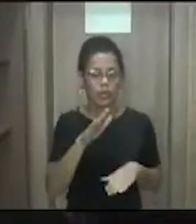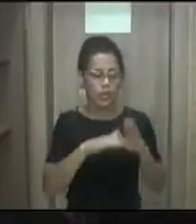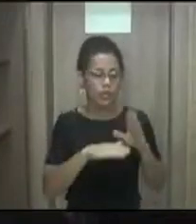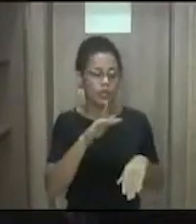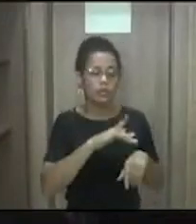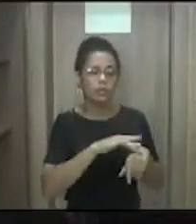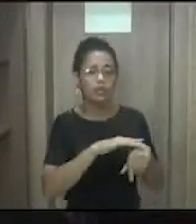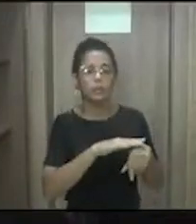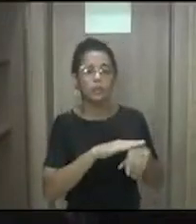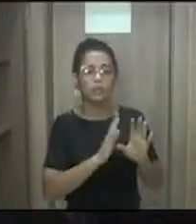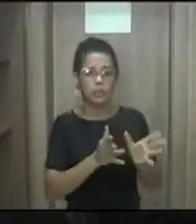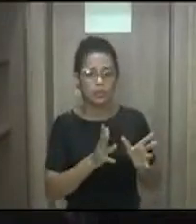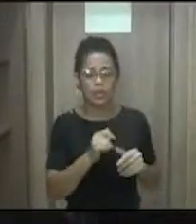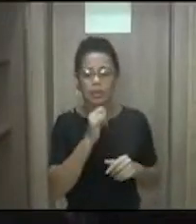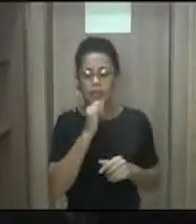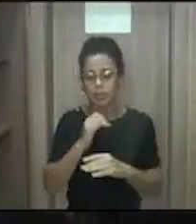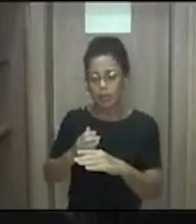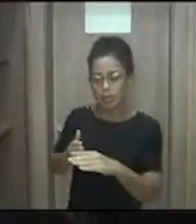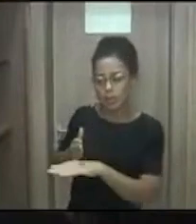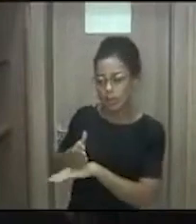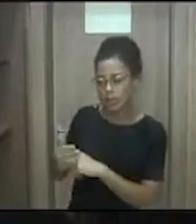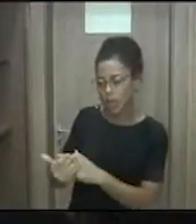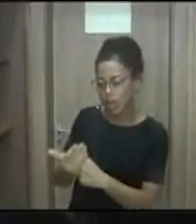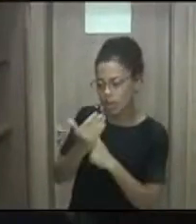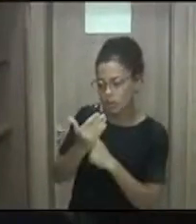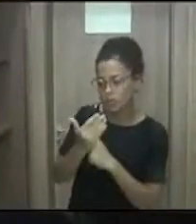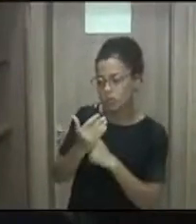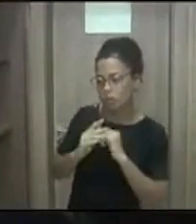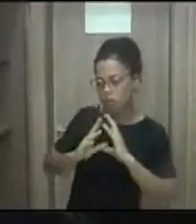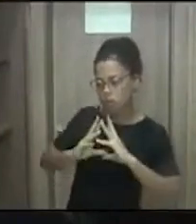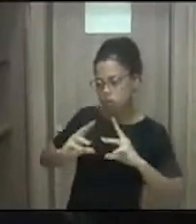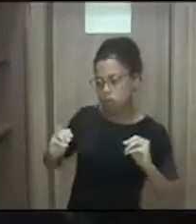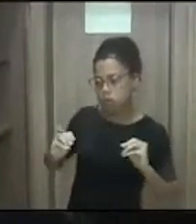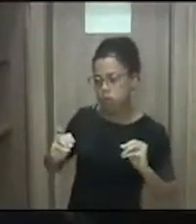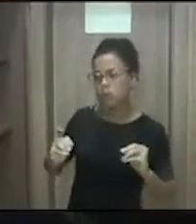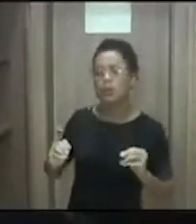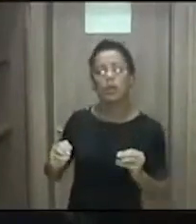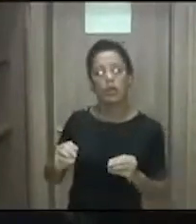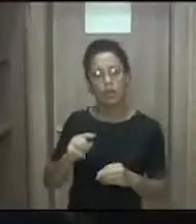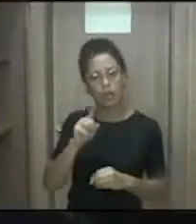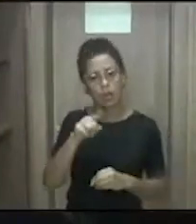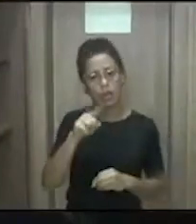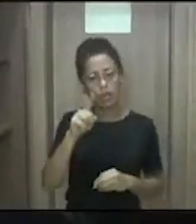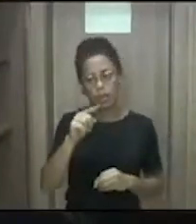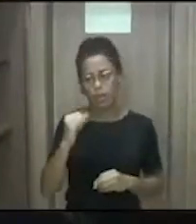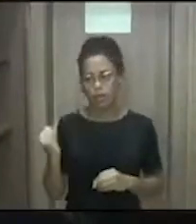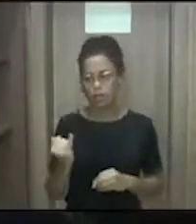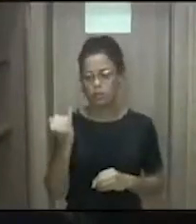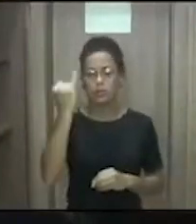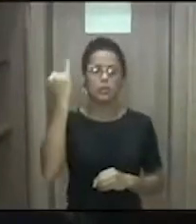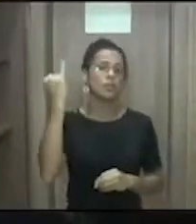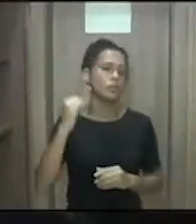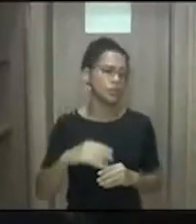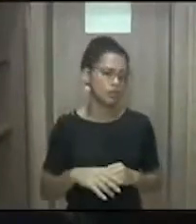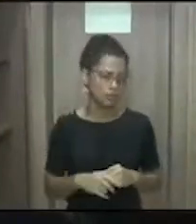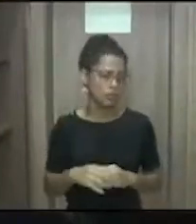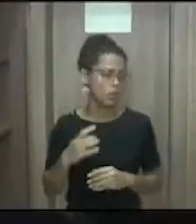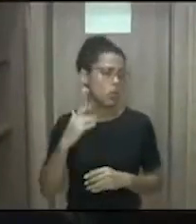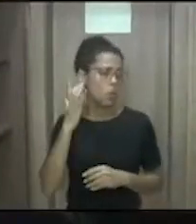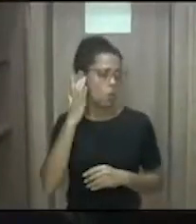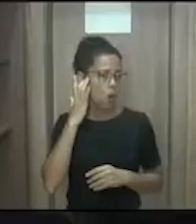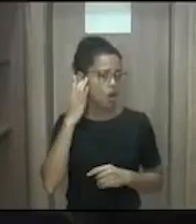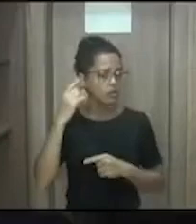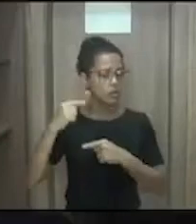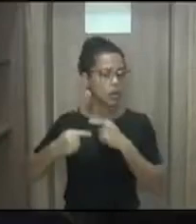instalada, você ter acesso a algo que traga reabilitação é sim um elemento muito importante que eu acho que a